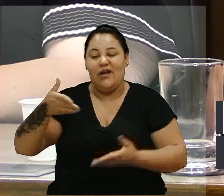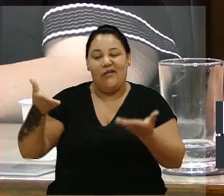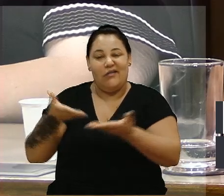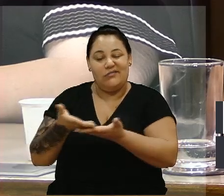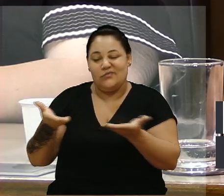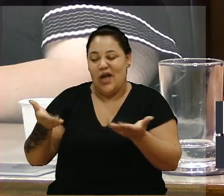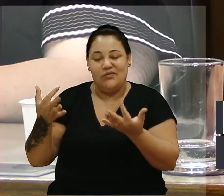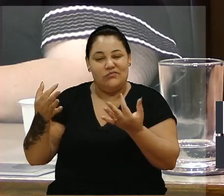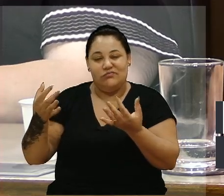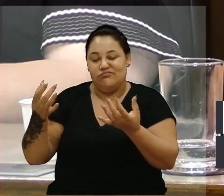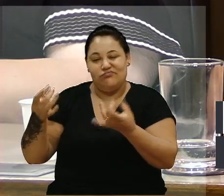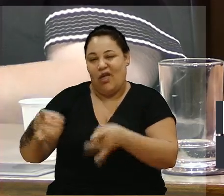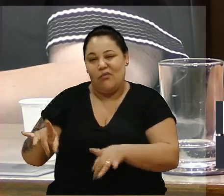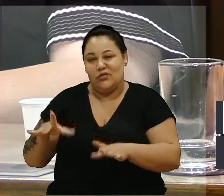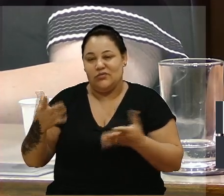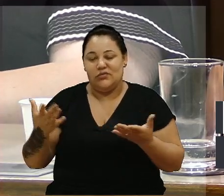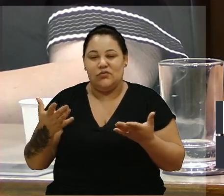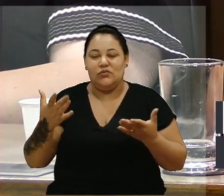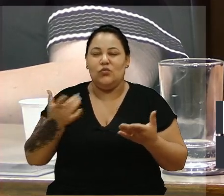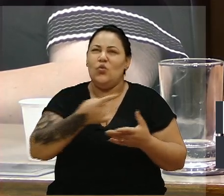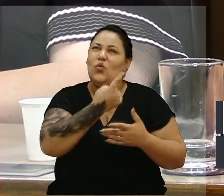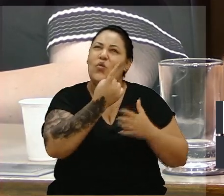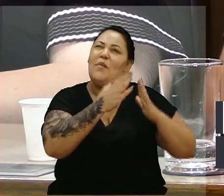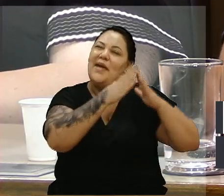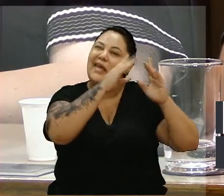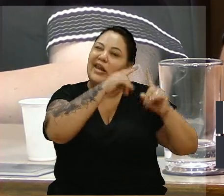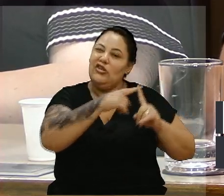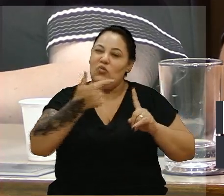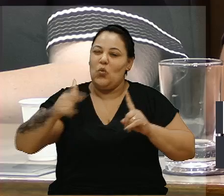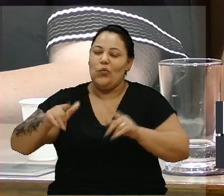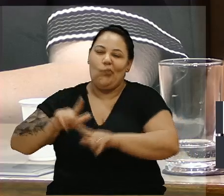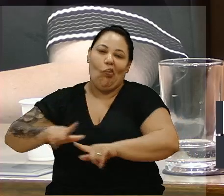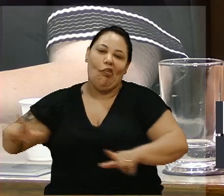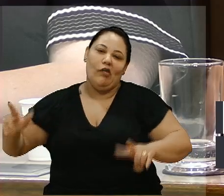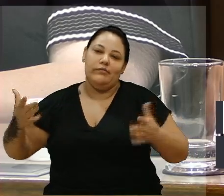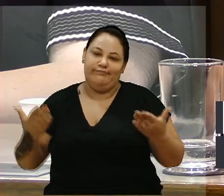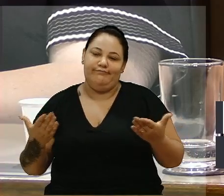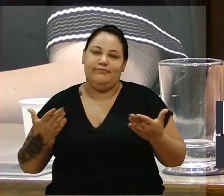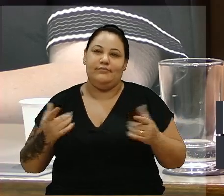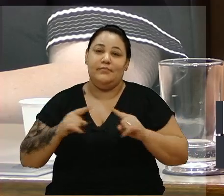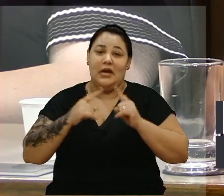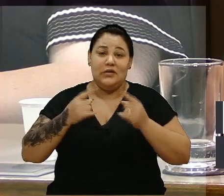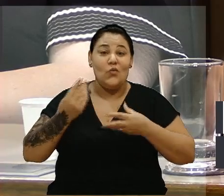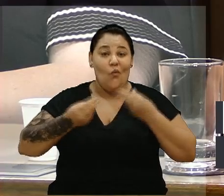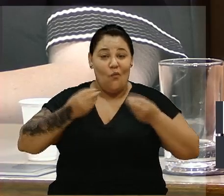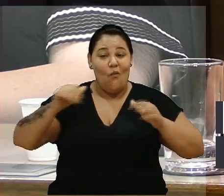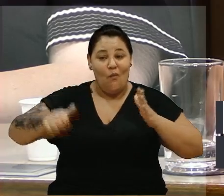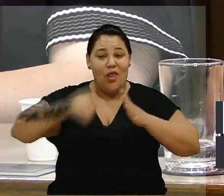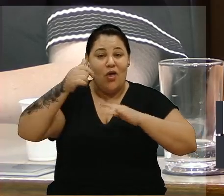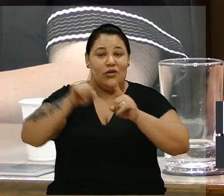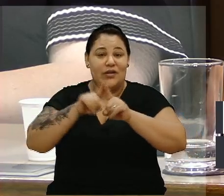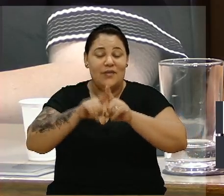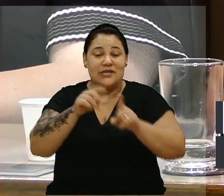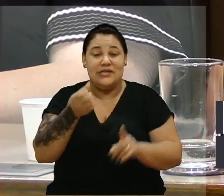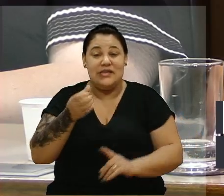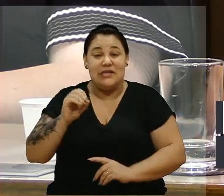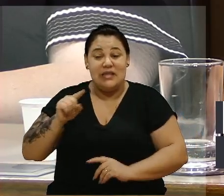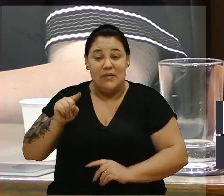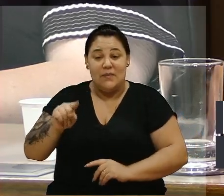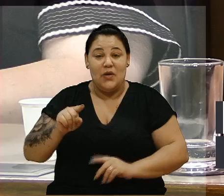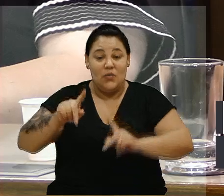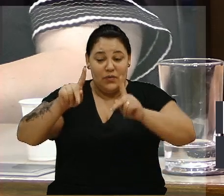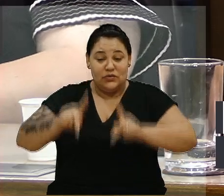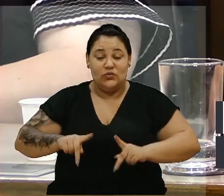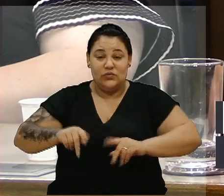estão abandonados, um está uma igreja, o outro está vazio. Mas como se modernizou, e olha, veja bem, 60 mil pessoas numa